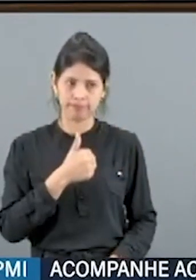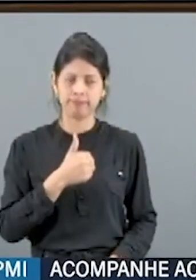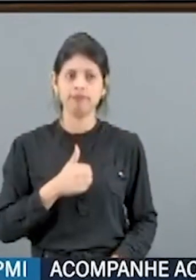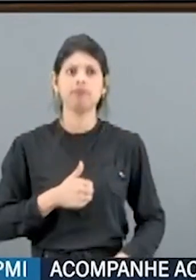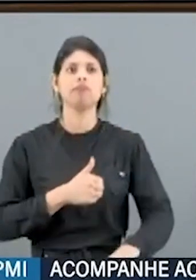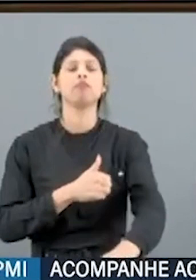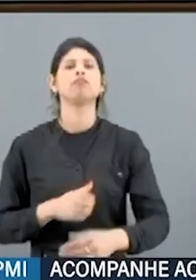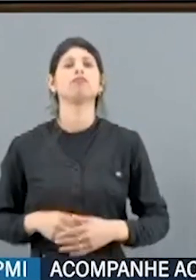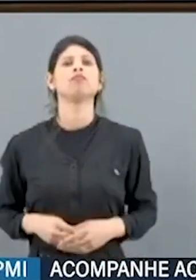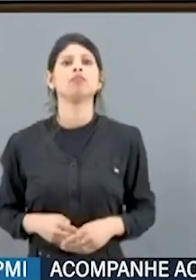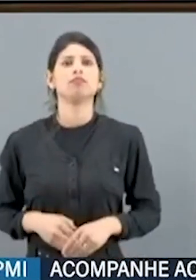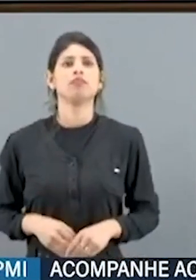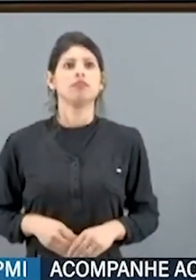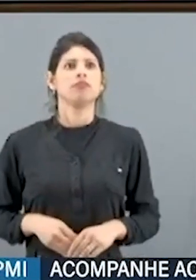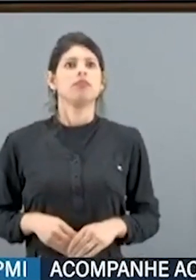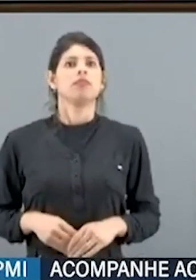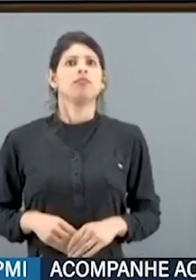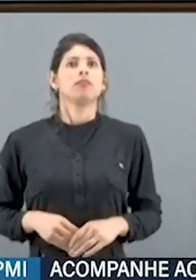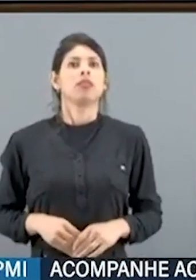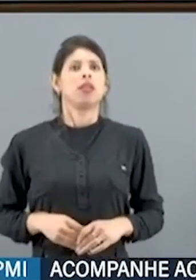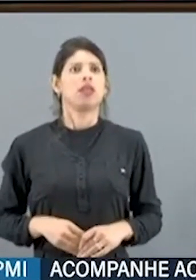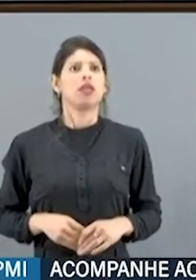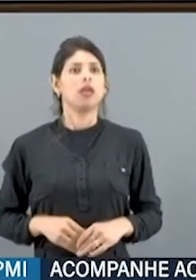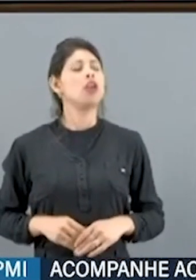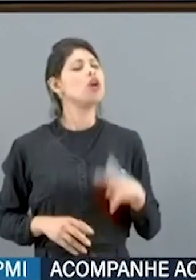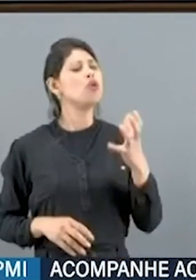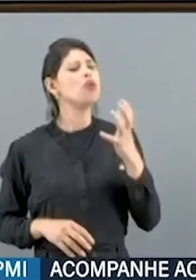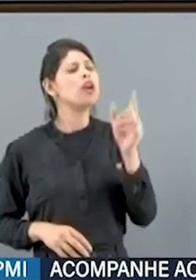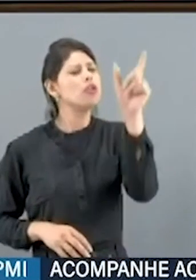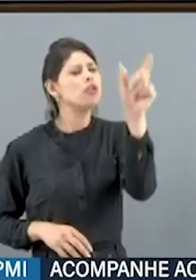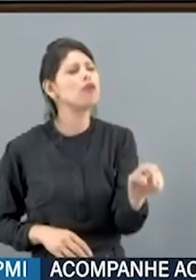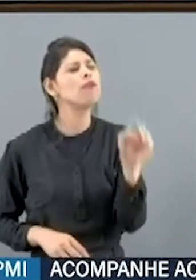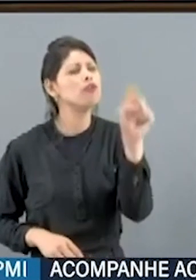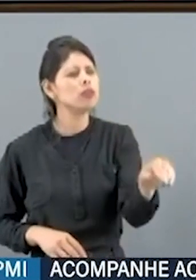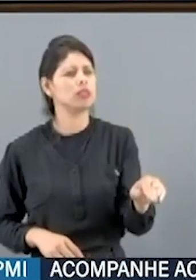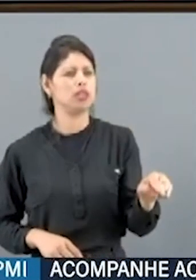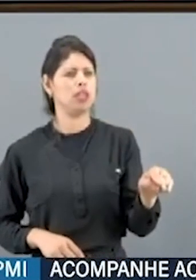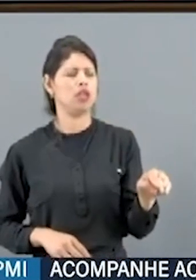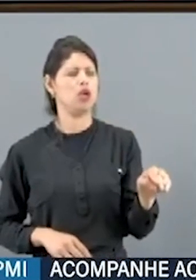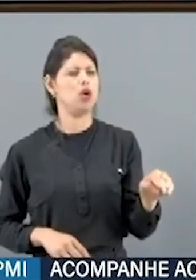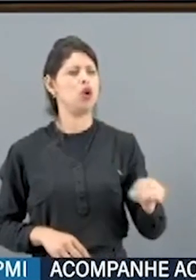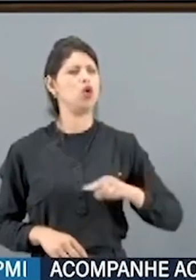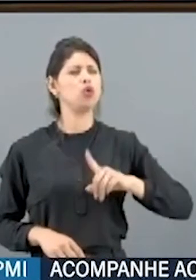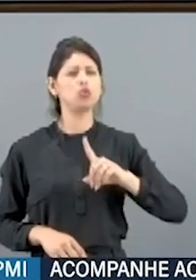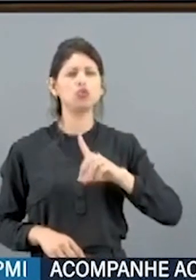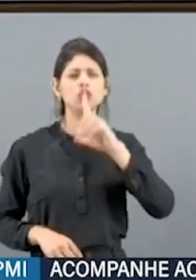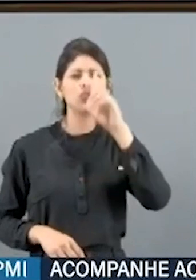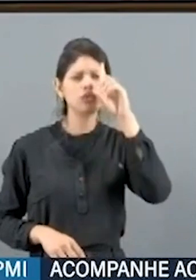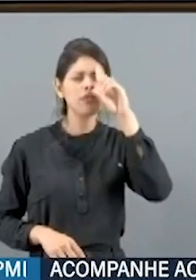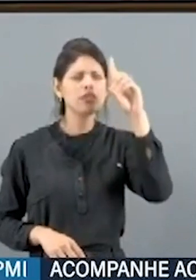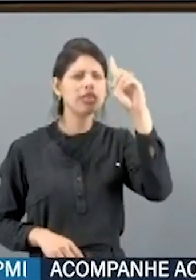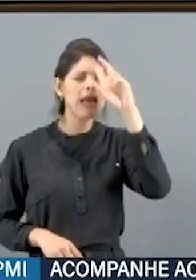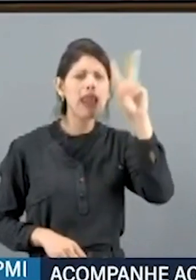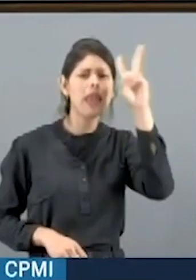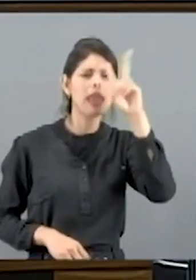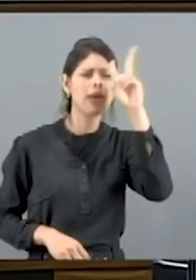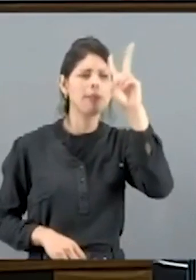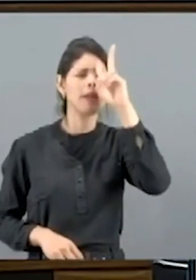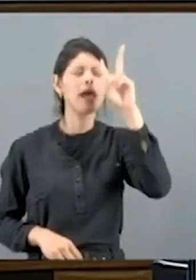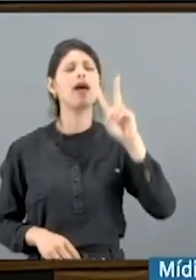conviva daqui para o resto dos seus dias Qual a imagem de Sete de Setembro desse